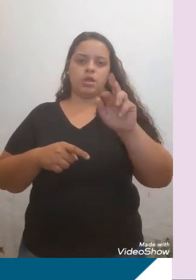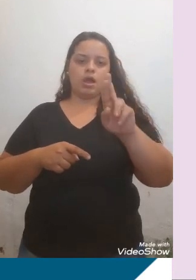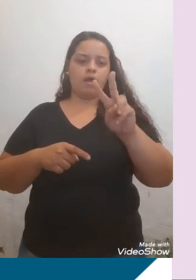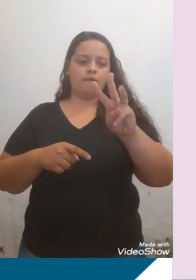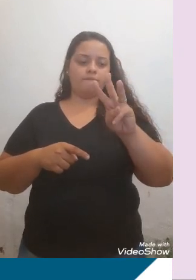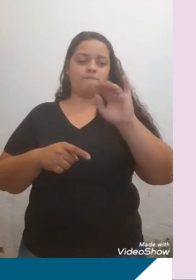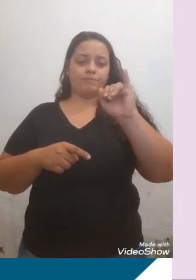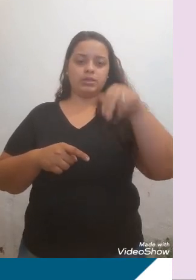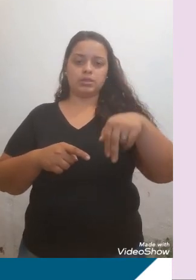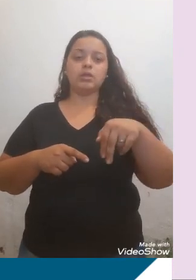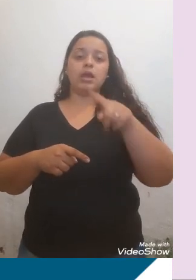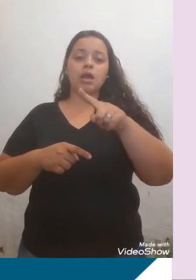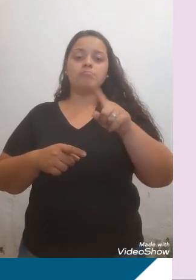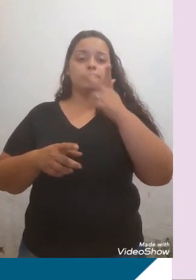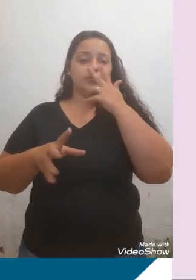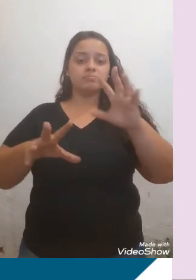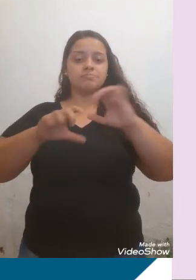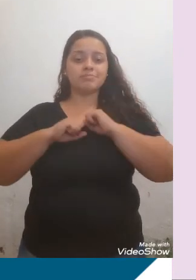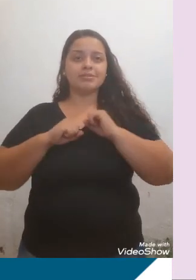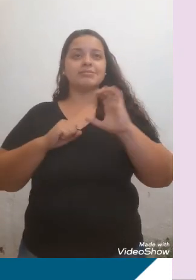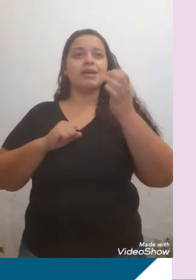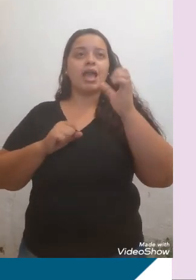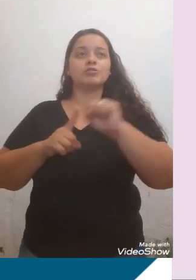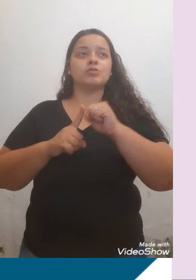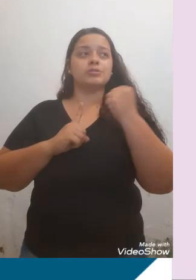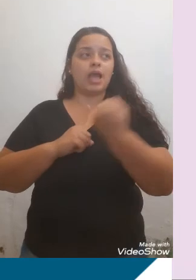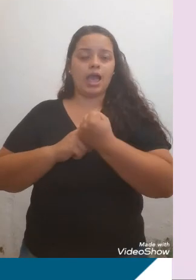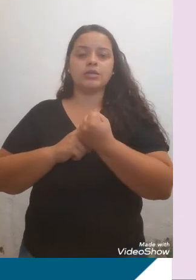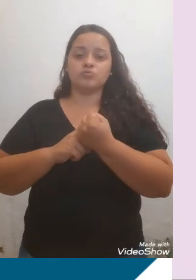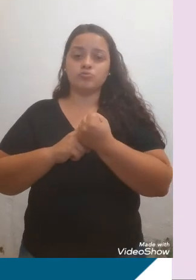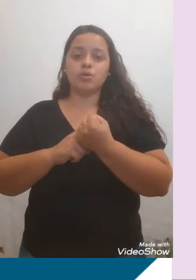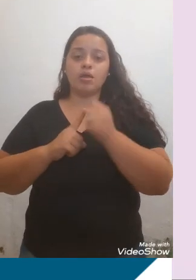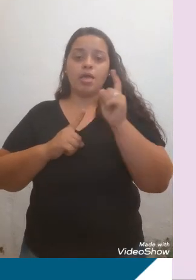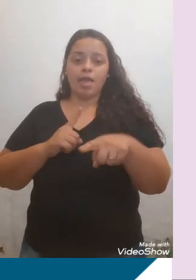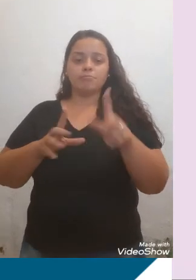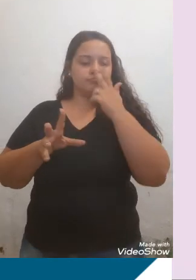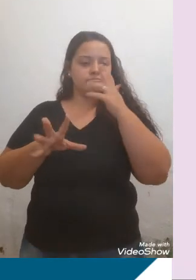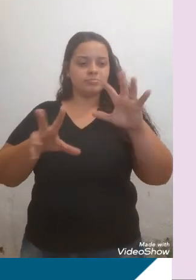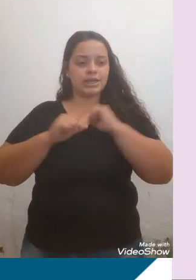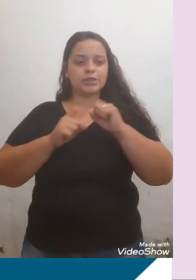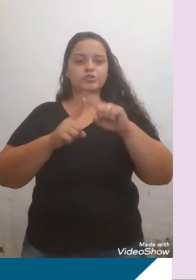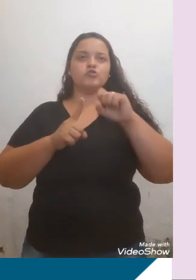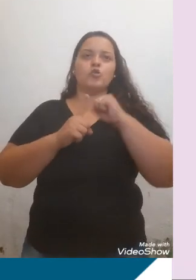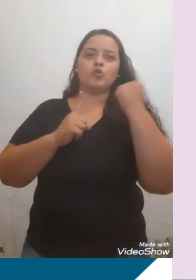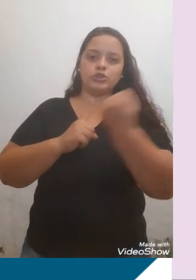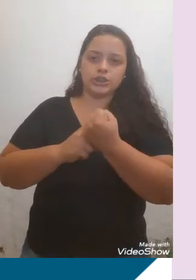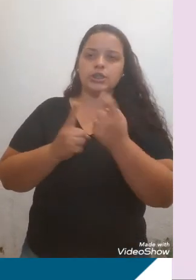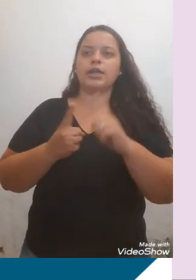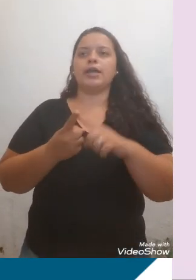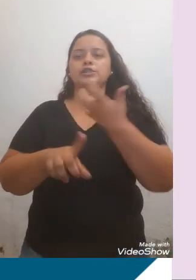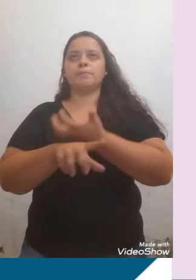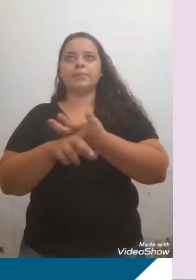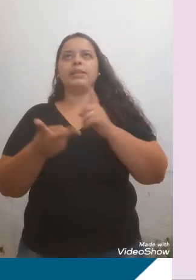vai ser incorporada pelas ciências sociais, ela vai ser incorporada pela sociologia,